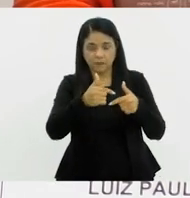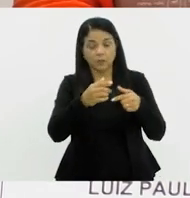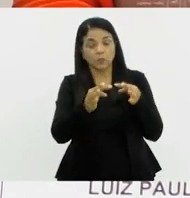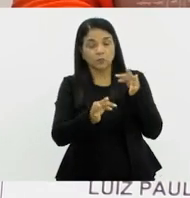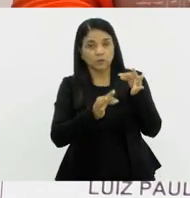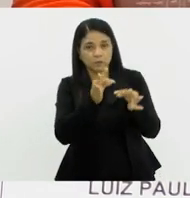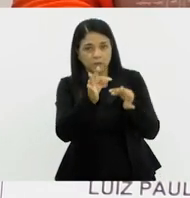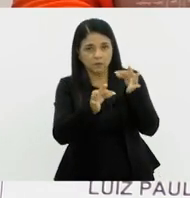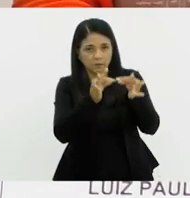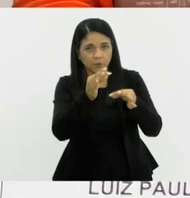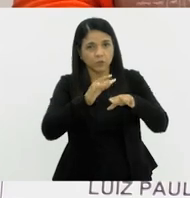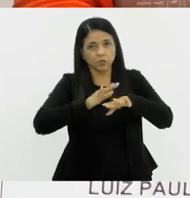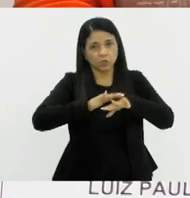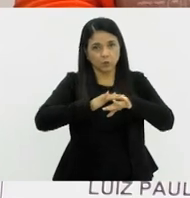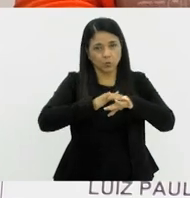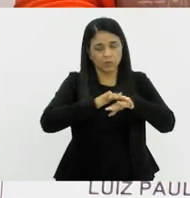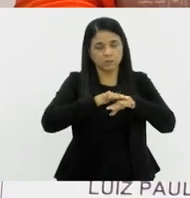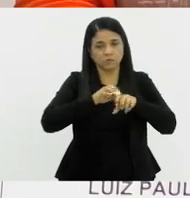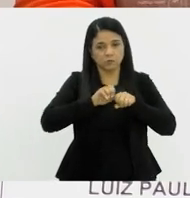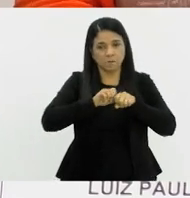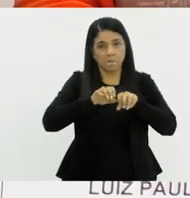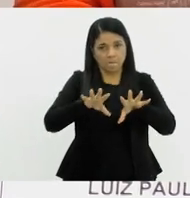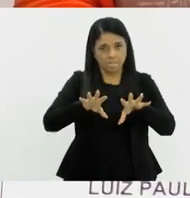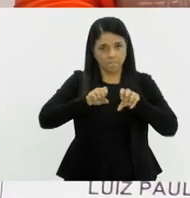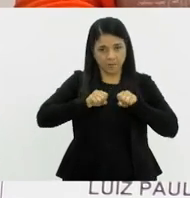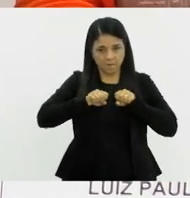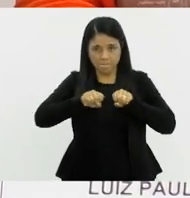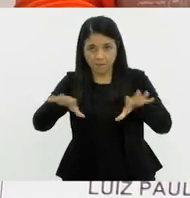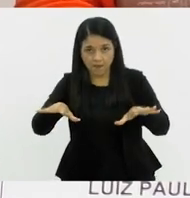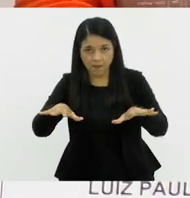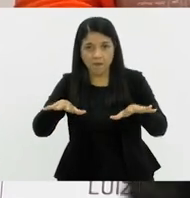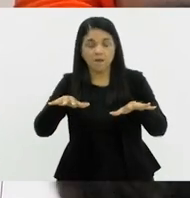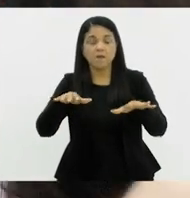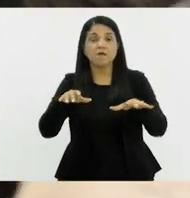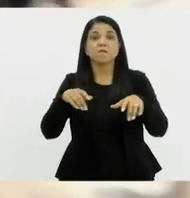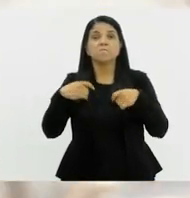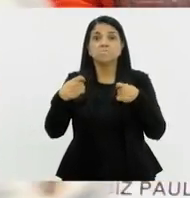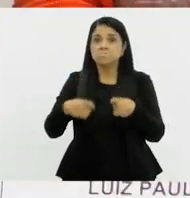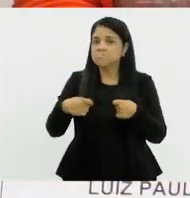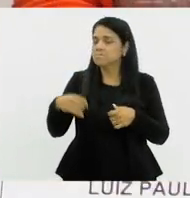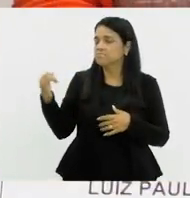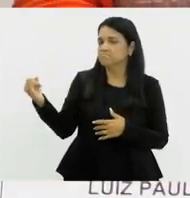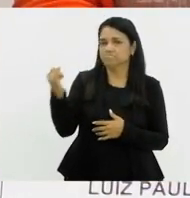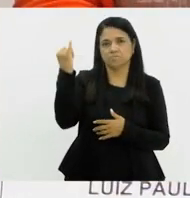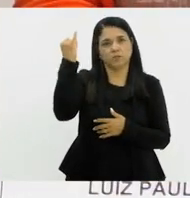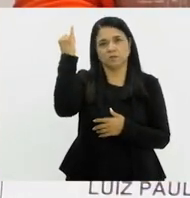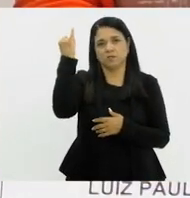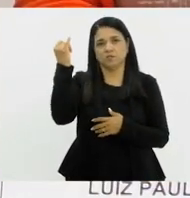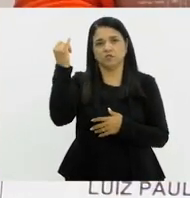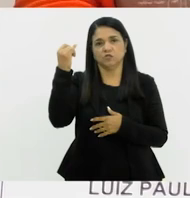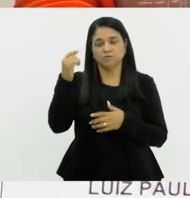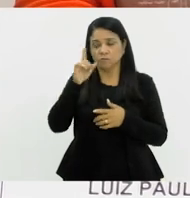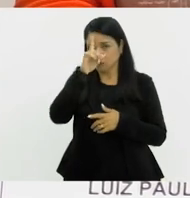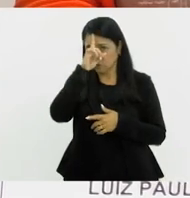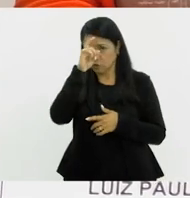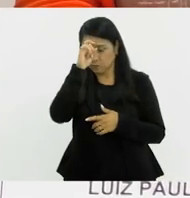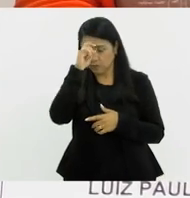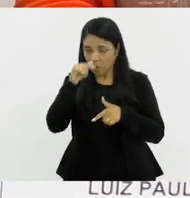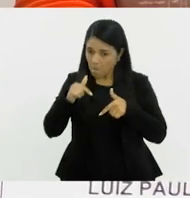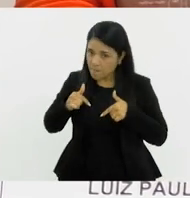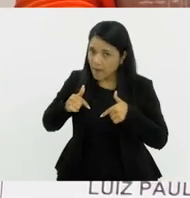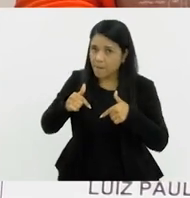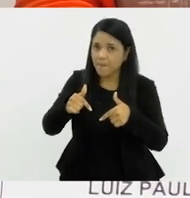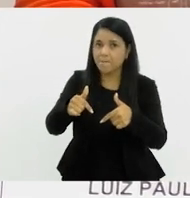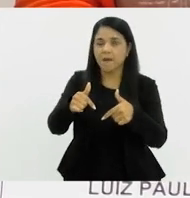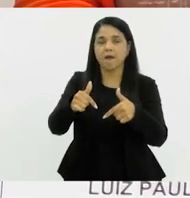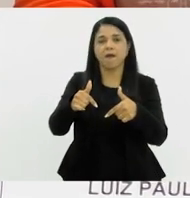tratamento às doenças infecto-contagiosas, é de suma importância que tenhamos o retorno do pleno funcionamento do Hospital Sanatório Penal para